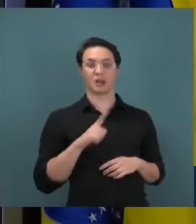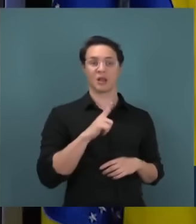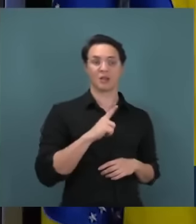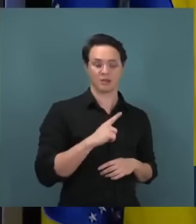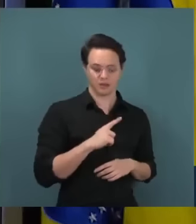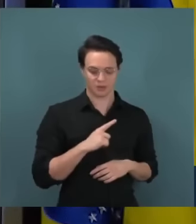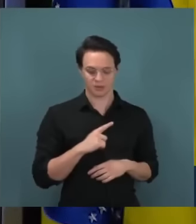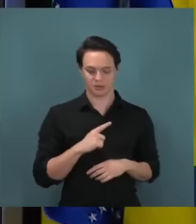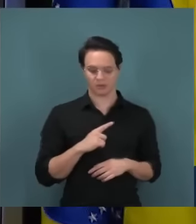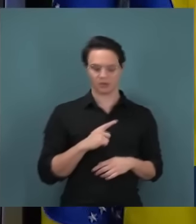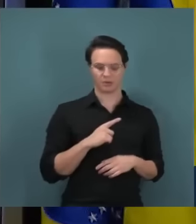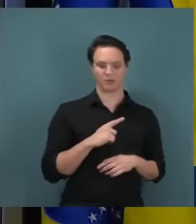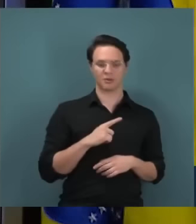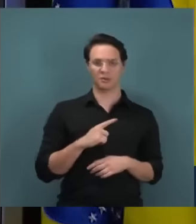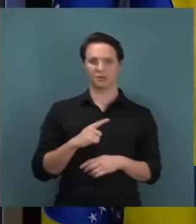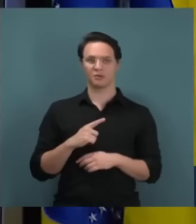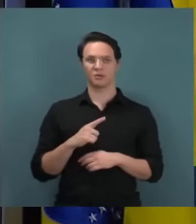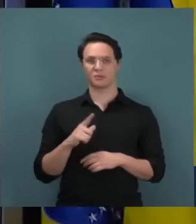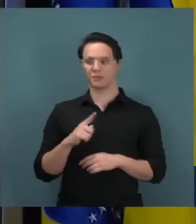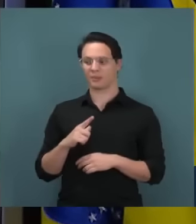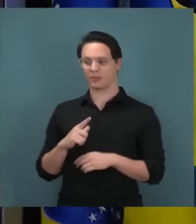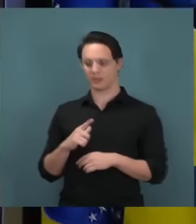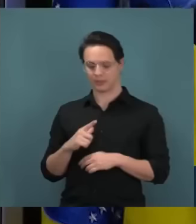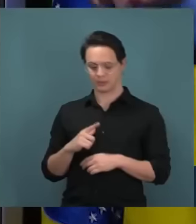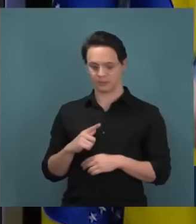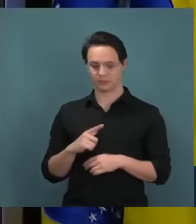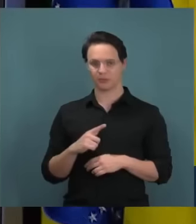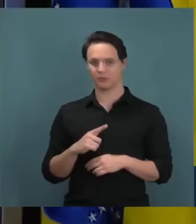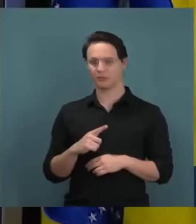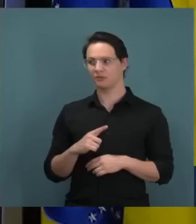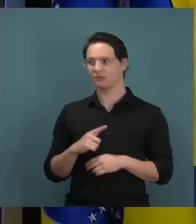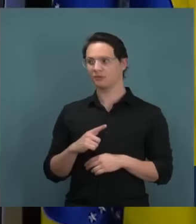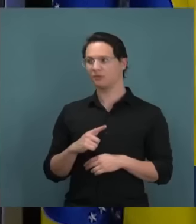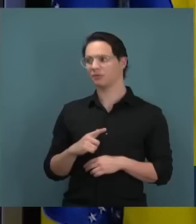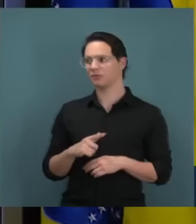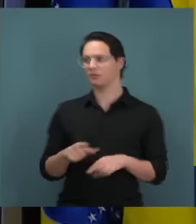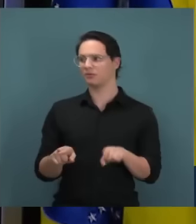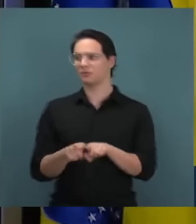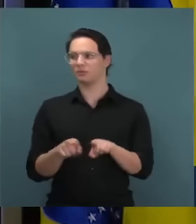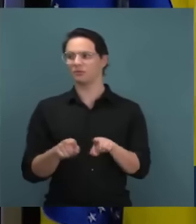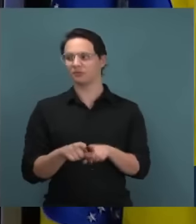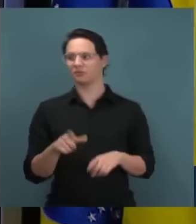um dever que se assume em relação aos outros.